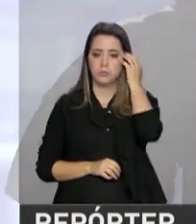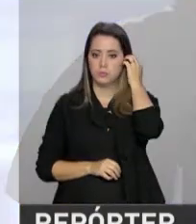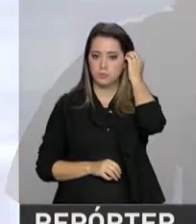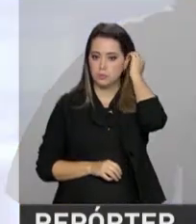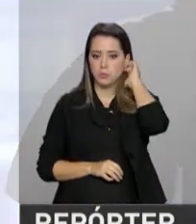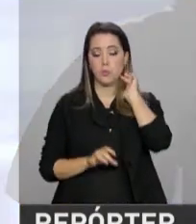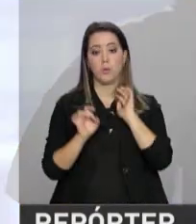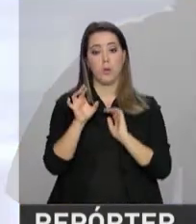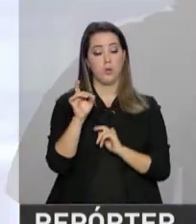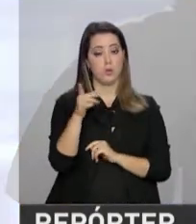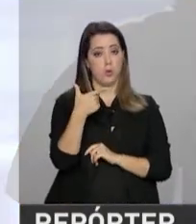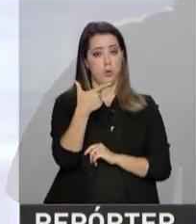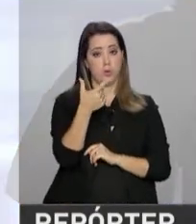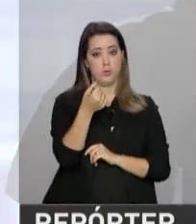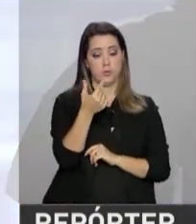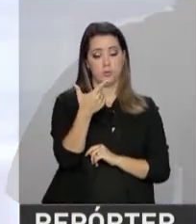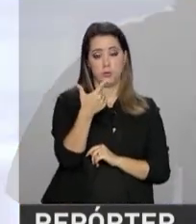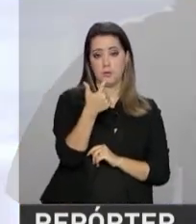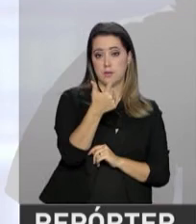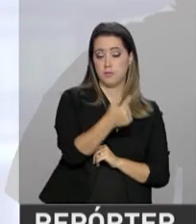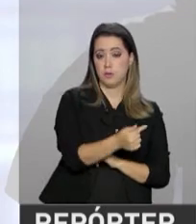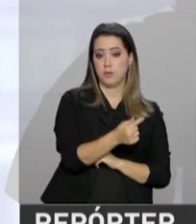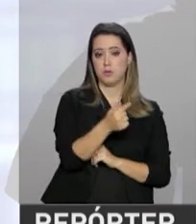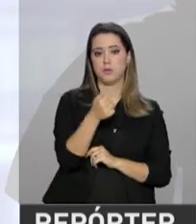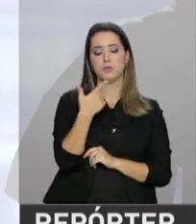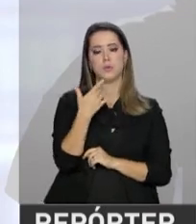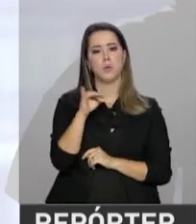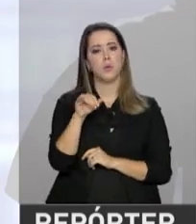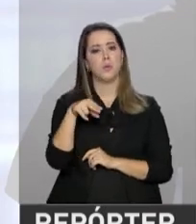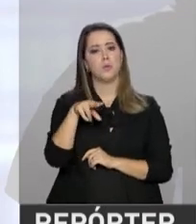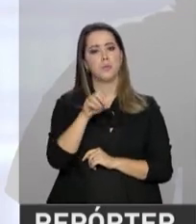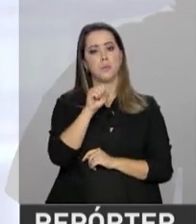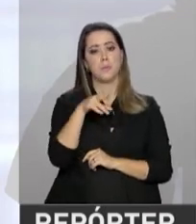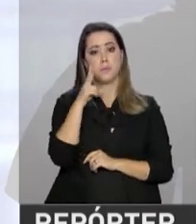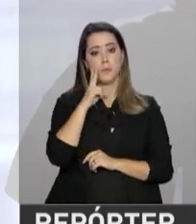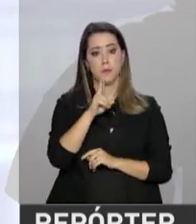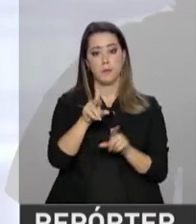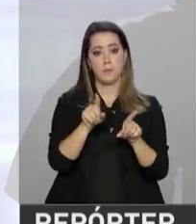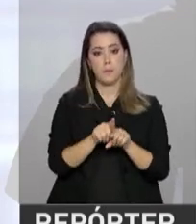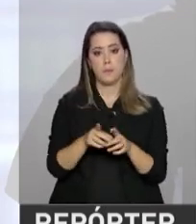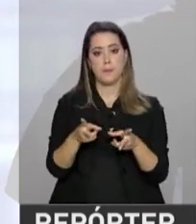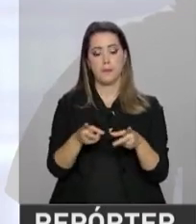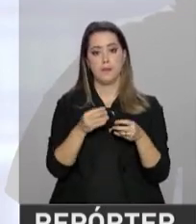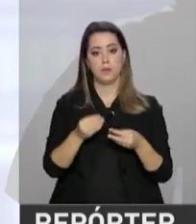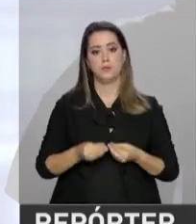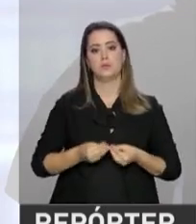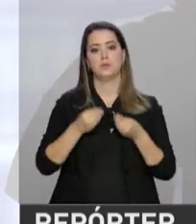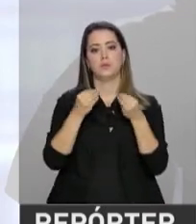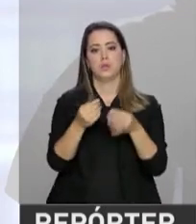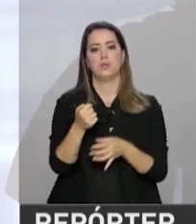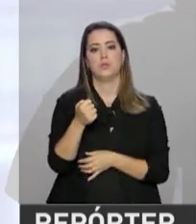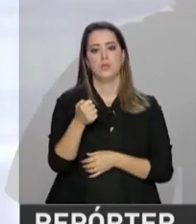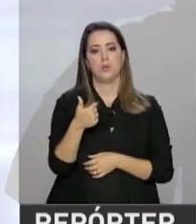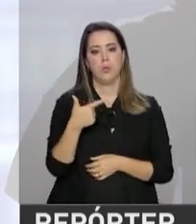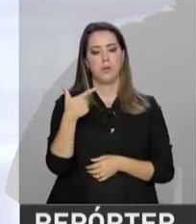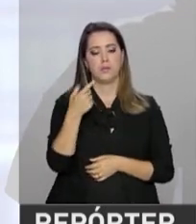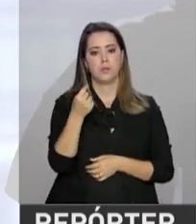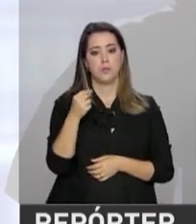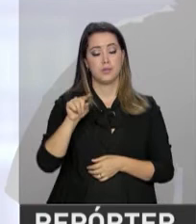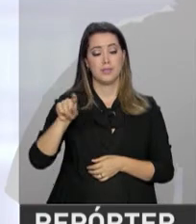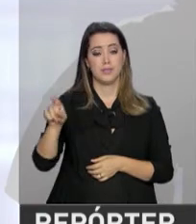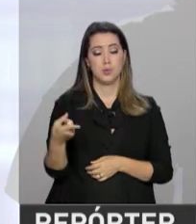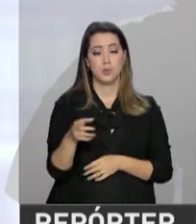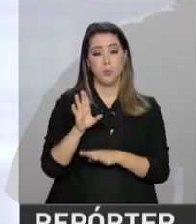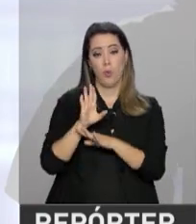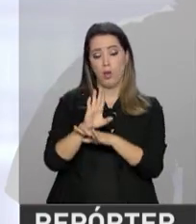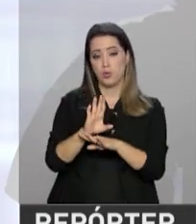2017 o instituto nacional de seguridade social inss concedeu quase 200 mil